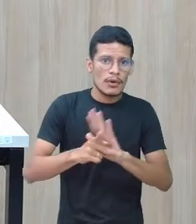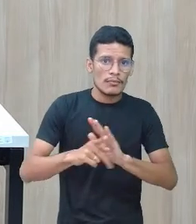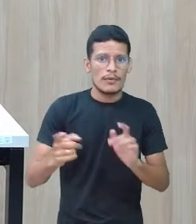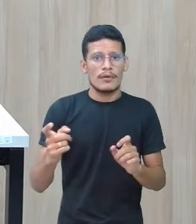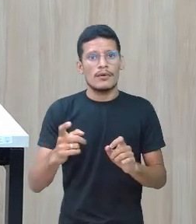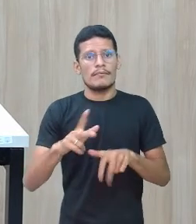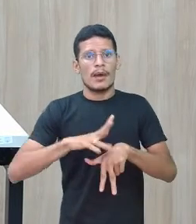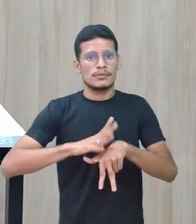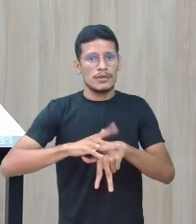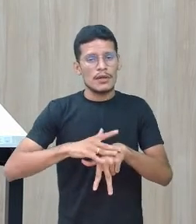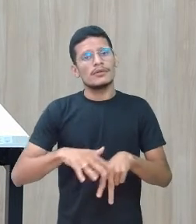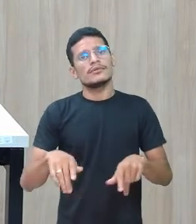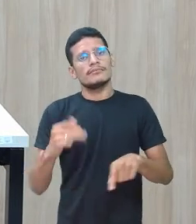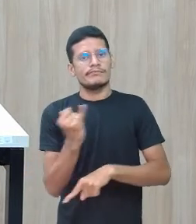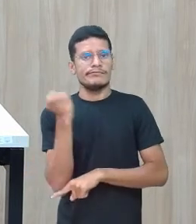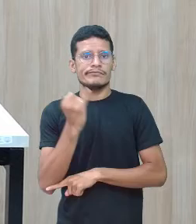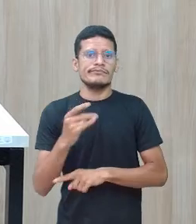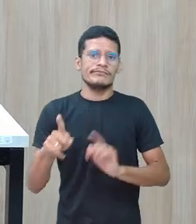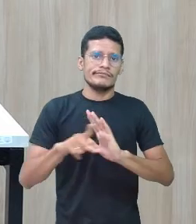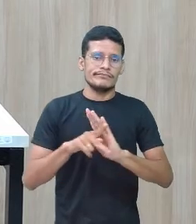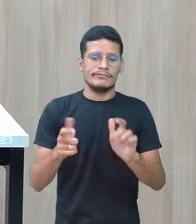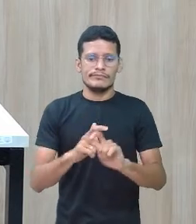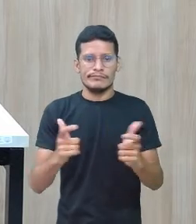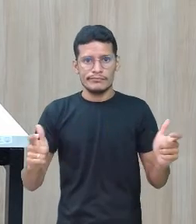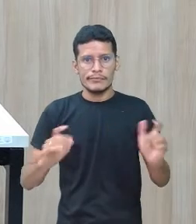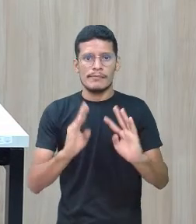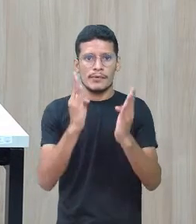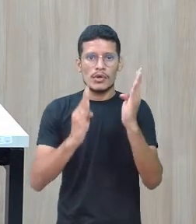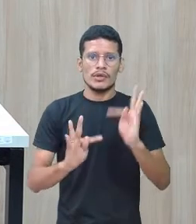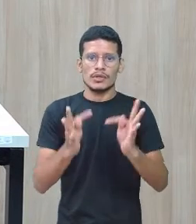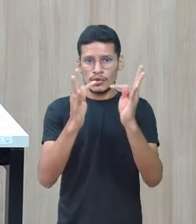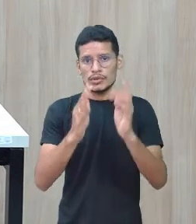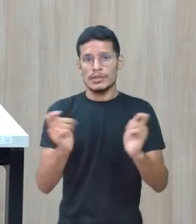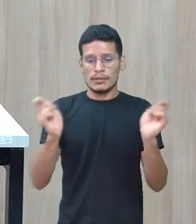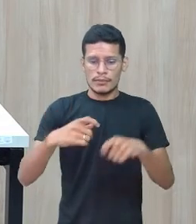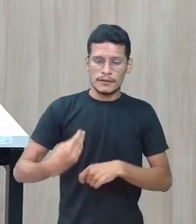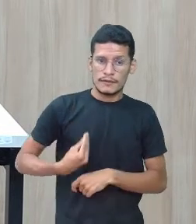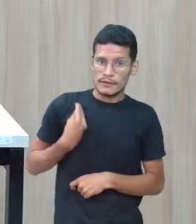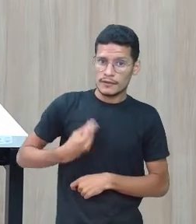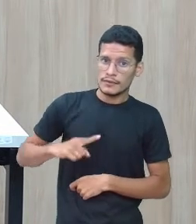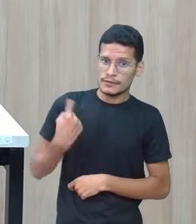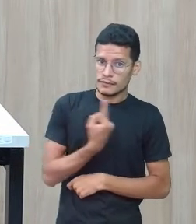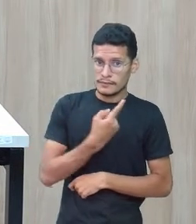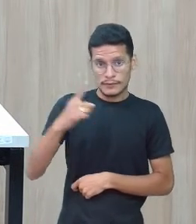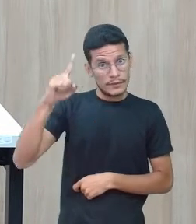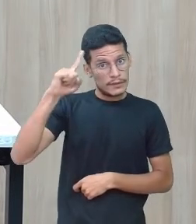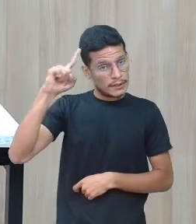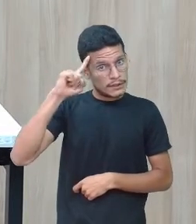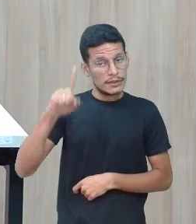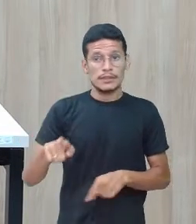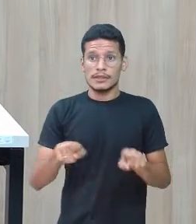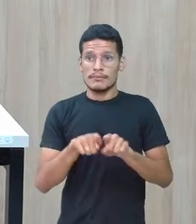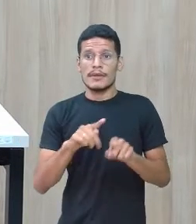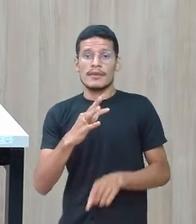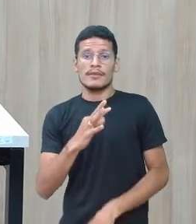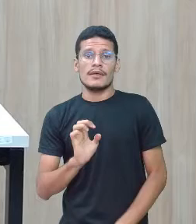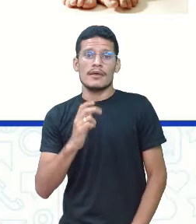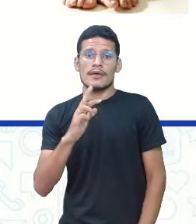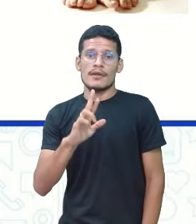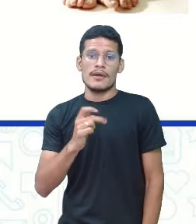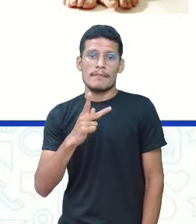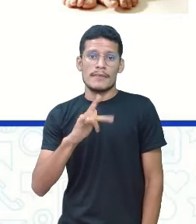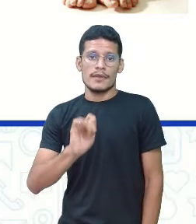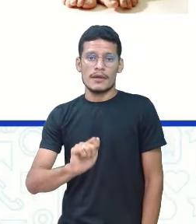esse crescimento da biotecnologia na vida da gente, na nossa vida diária. E aqui a terapia gênica,